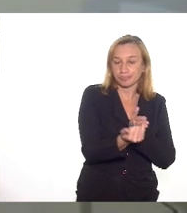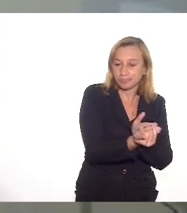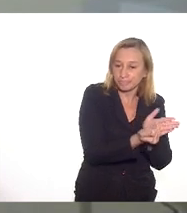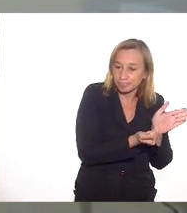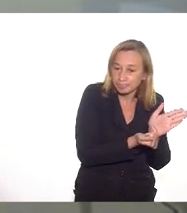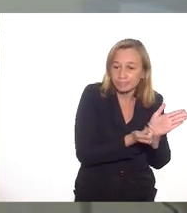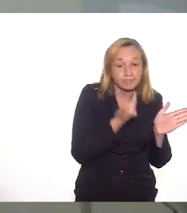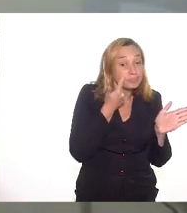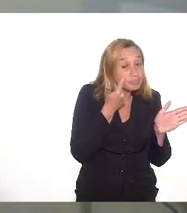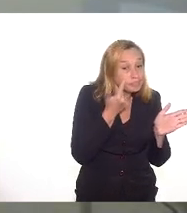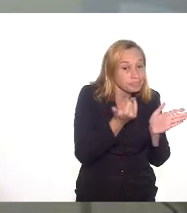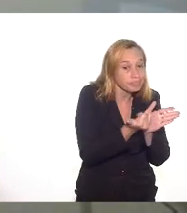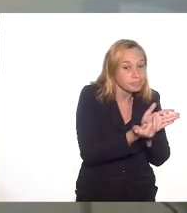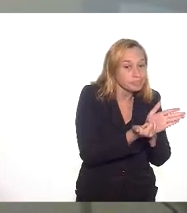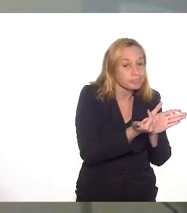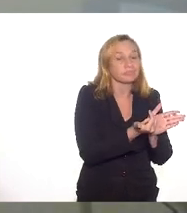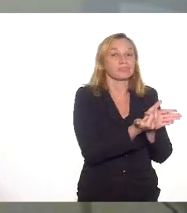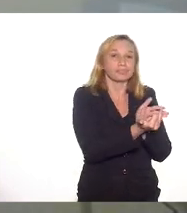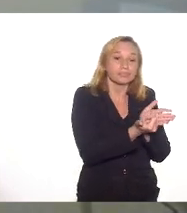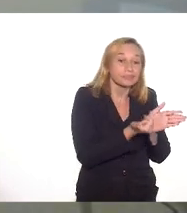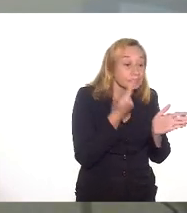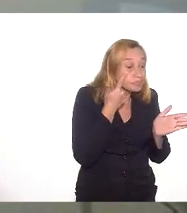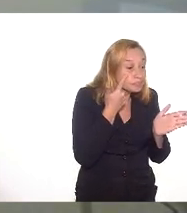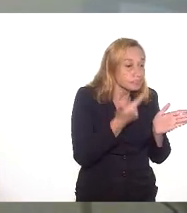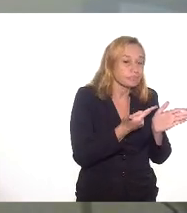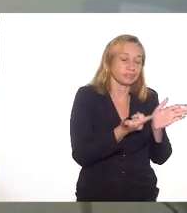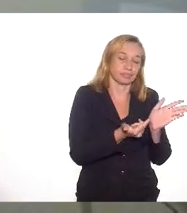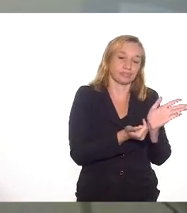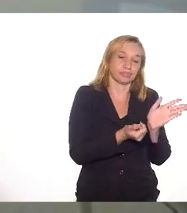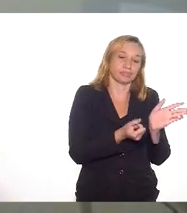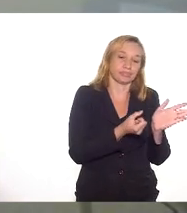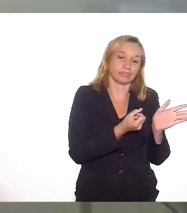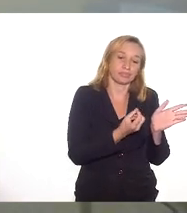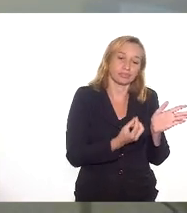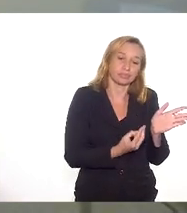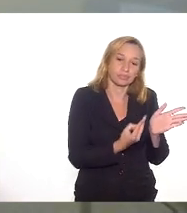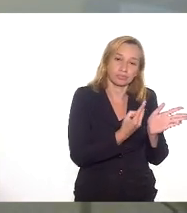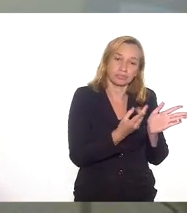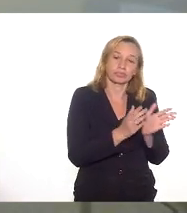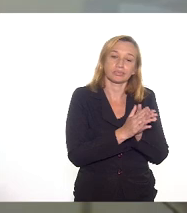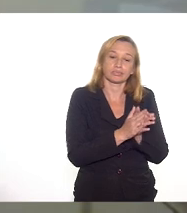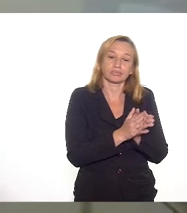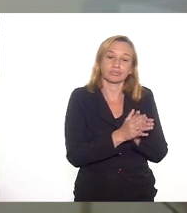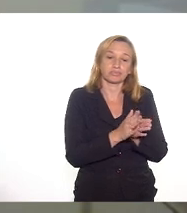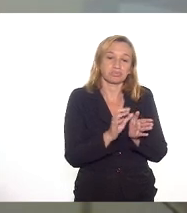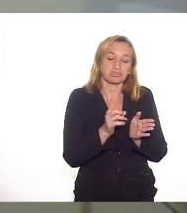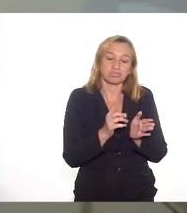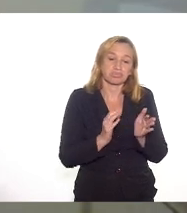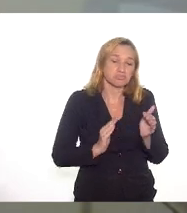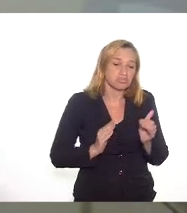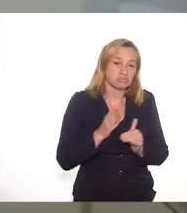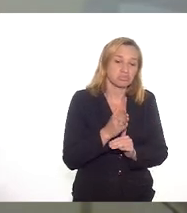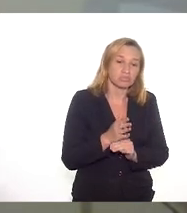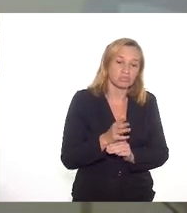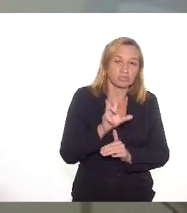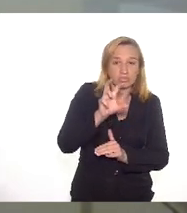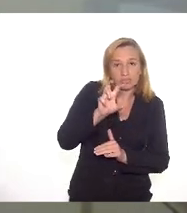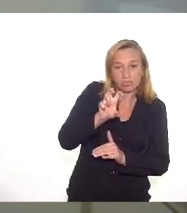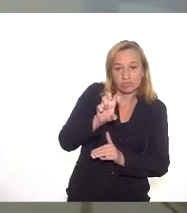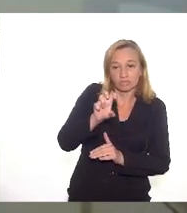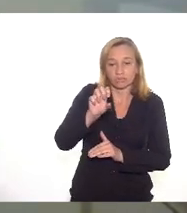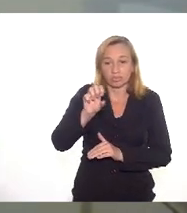para ver essa renda abaixo de R$ 178, possivelmente não atinge nem 50